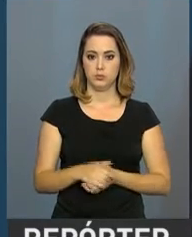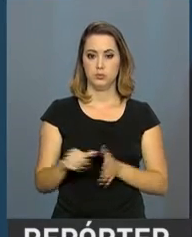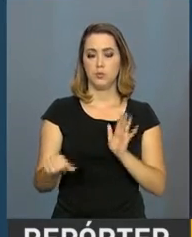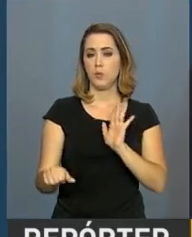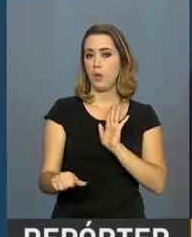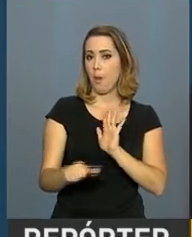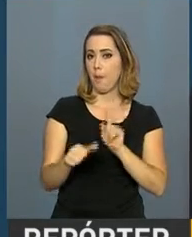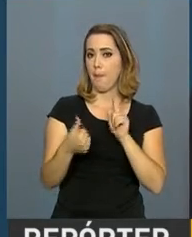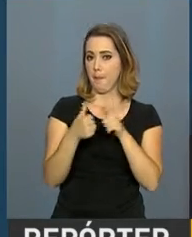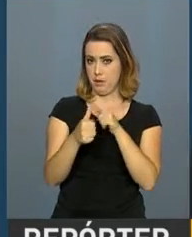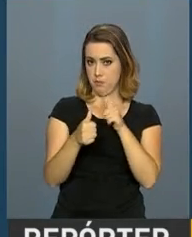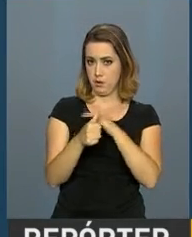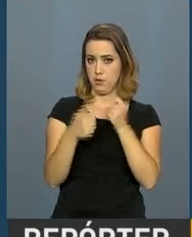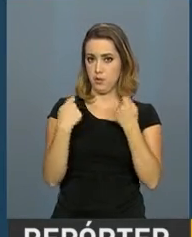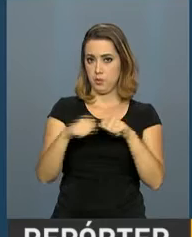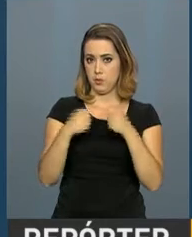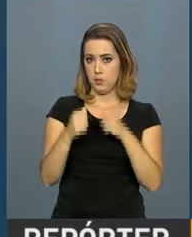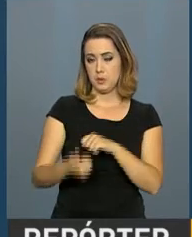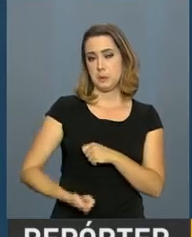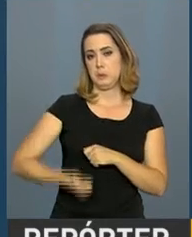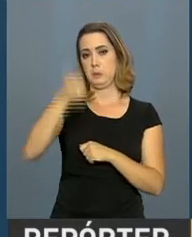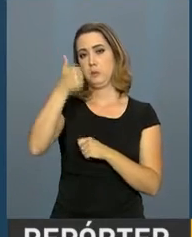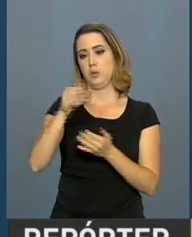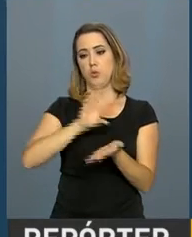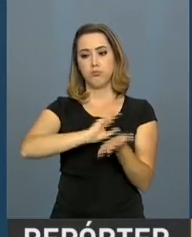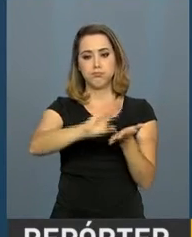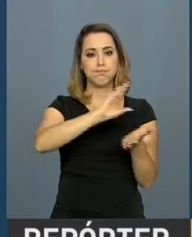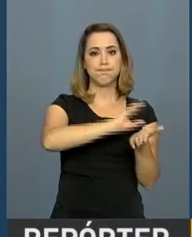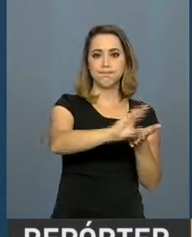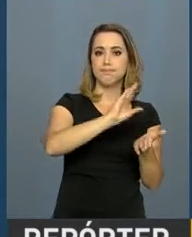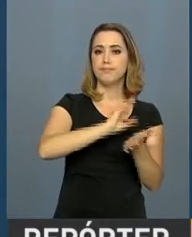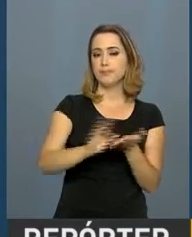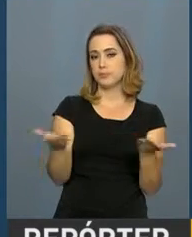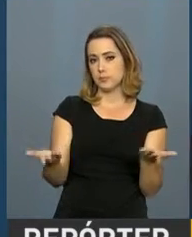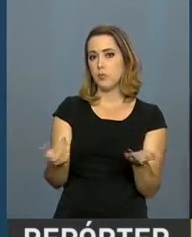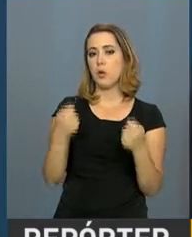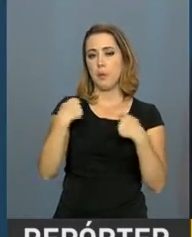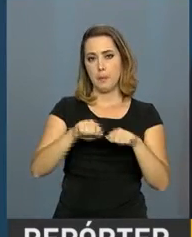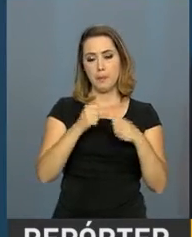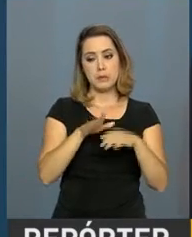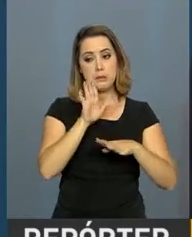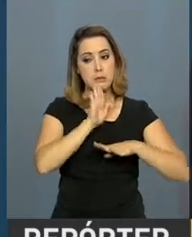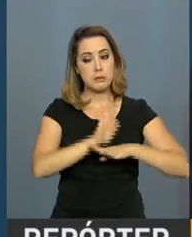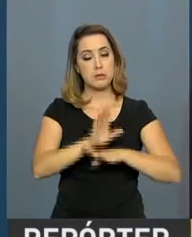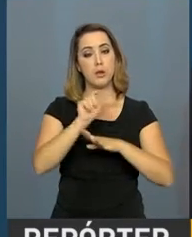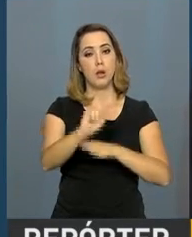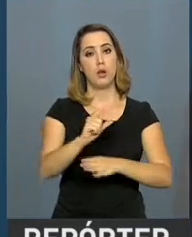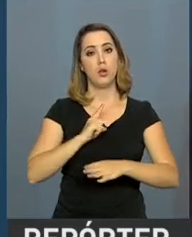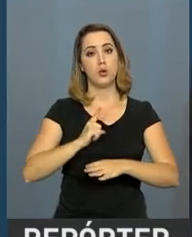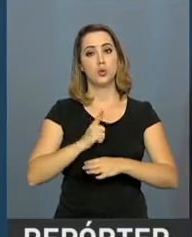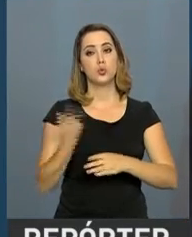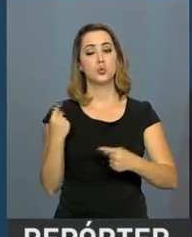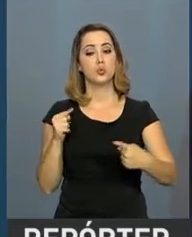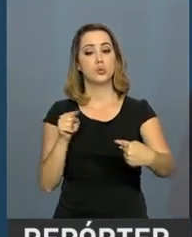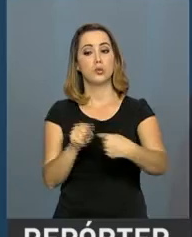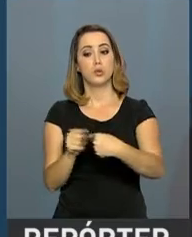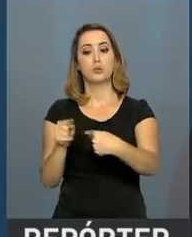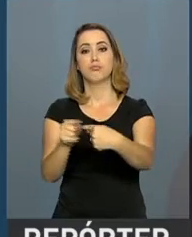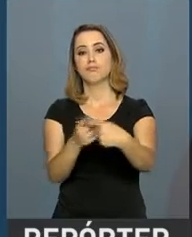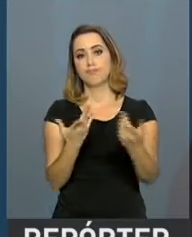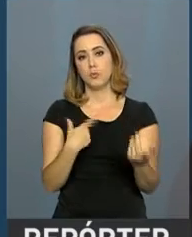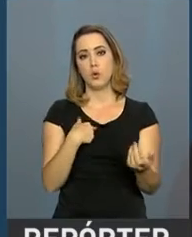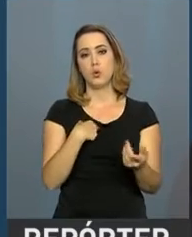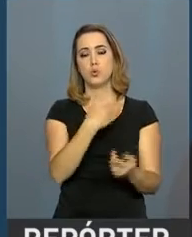públicos é necessário garantir que os programas de assistência social seja direcionado somente para aqueles